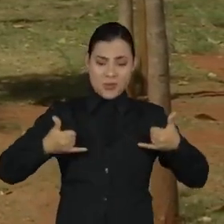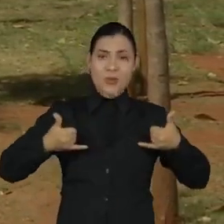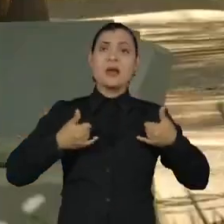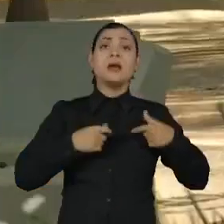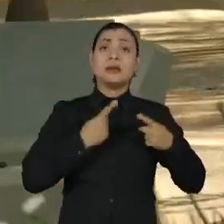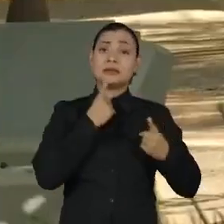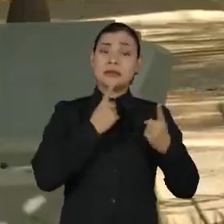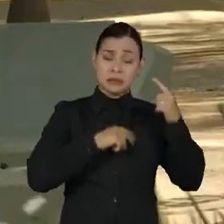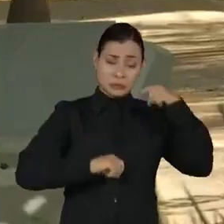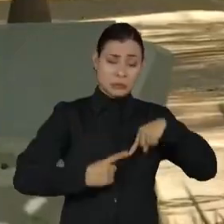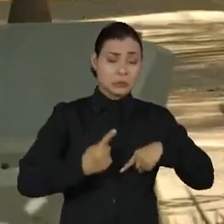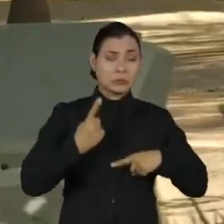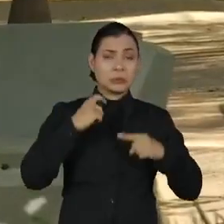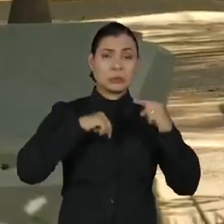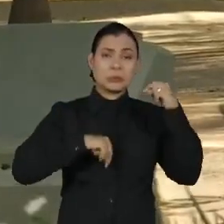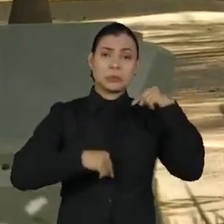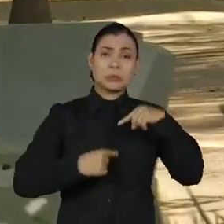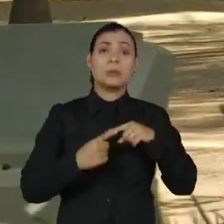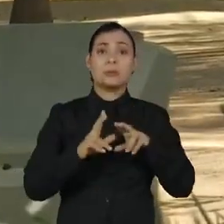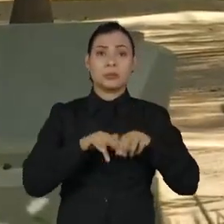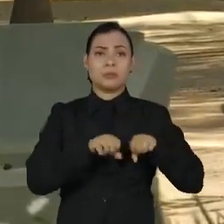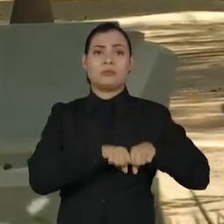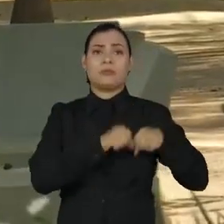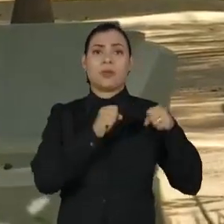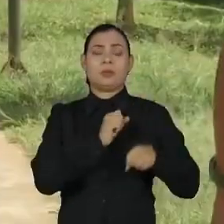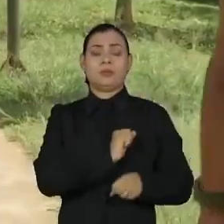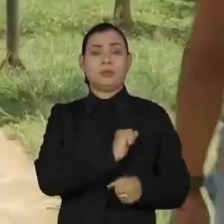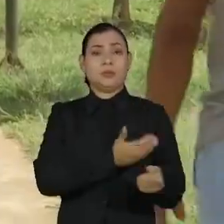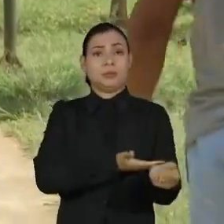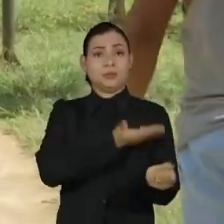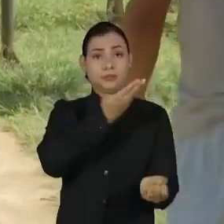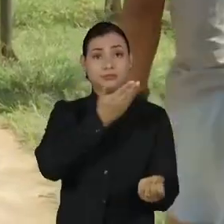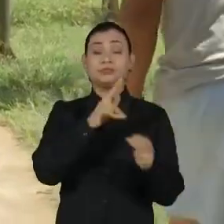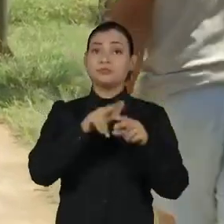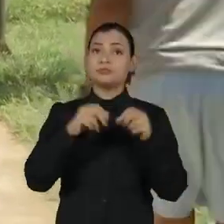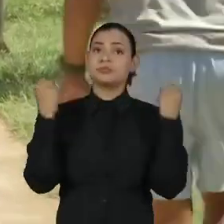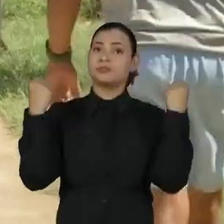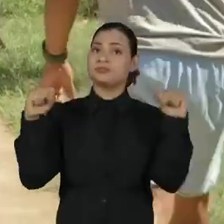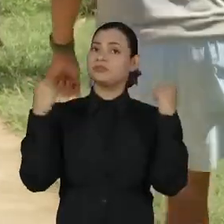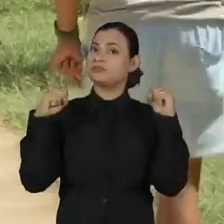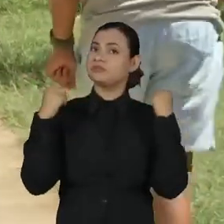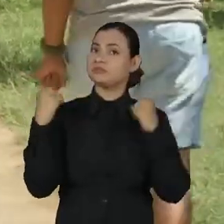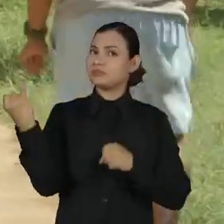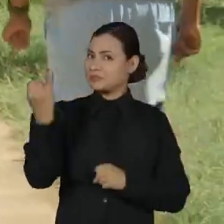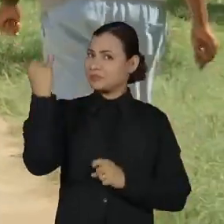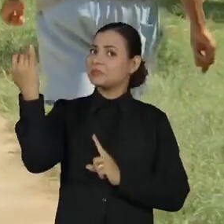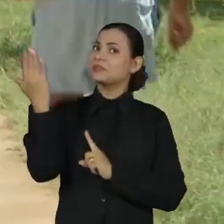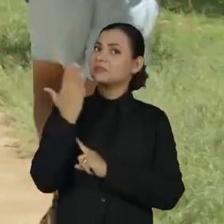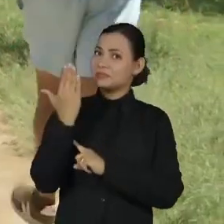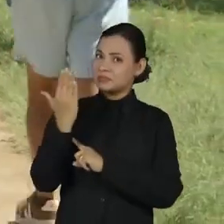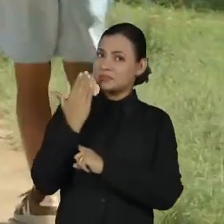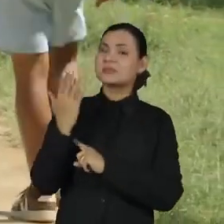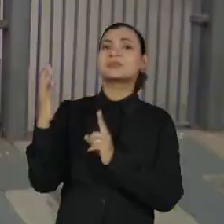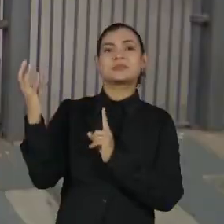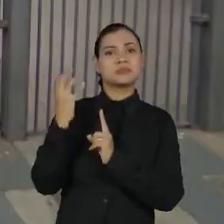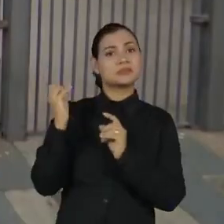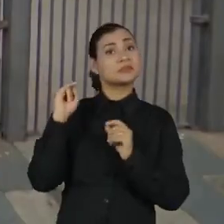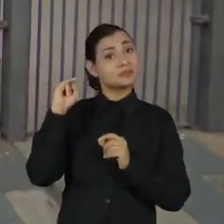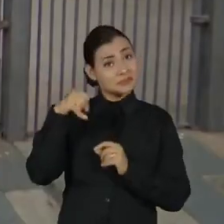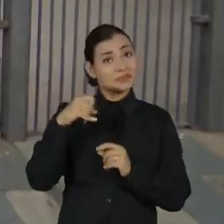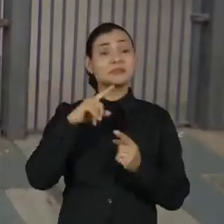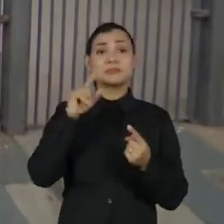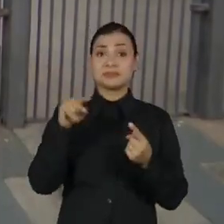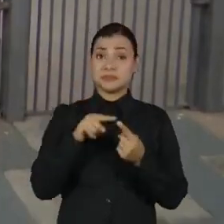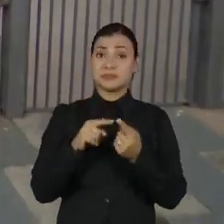a circulação. A prática de atividades físicas também é uma aliada na estabilização da pressão. Por isso, a meta de